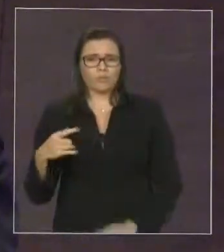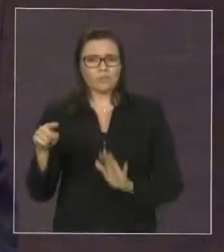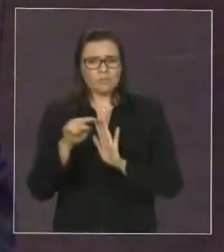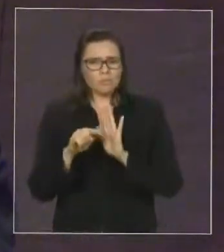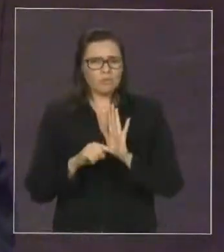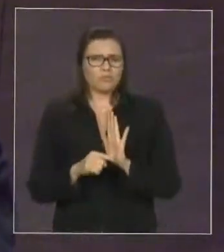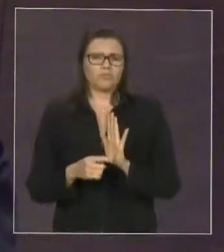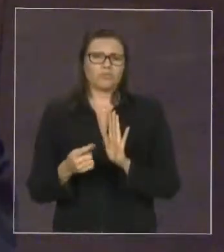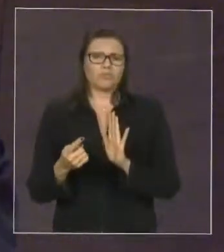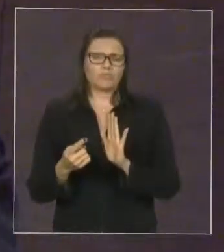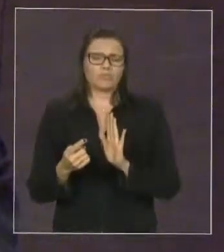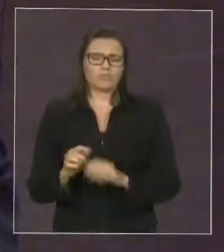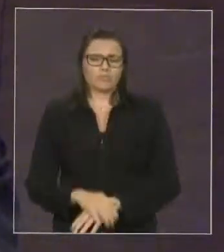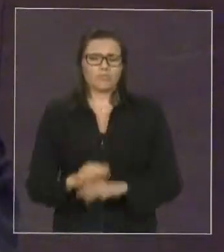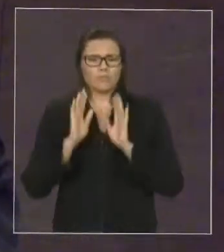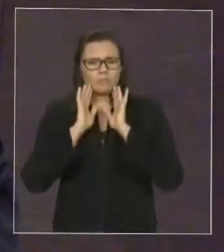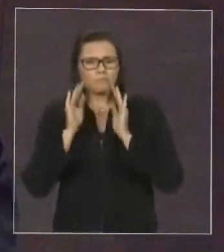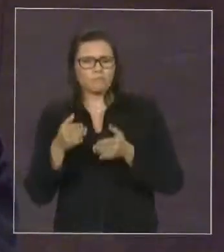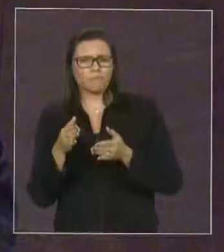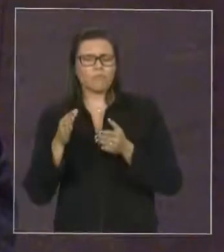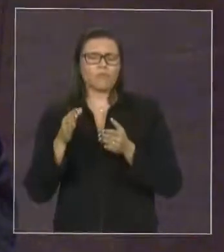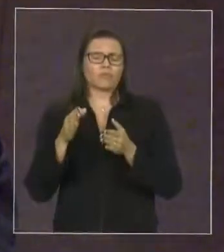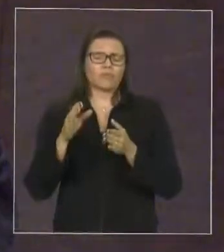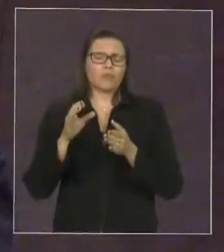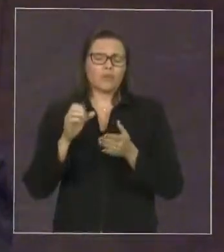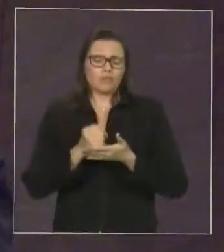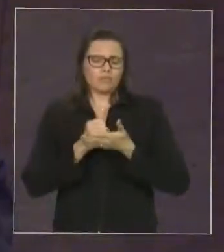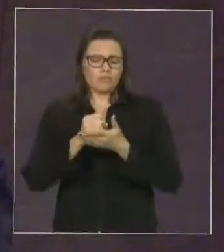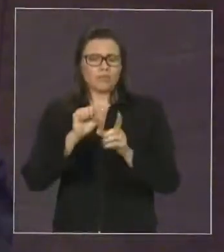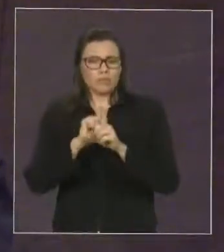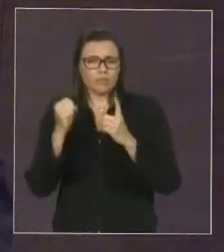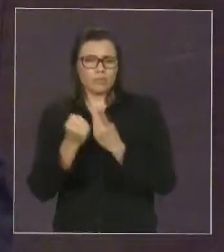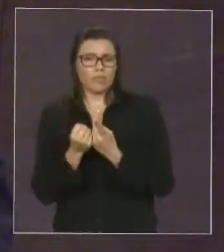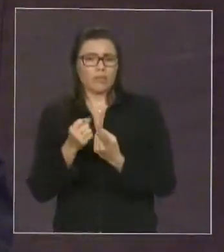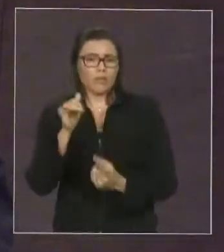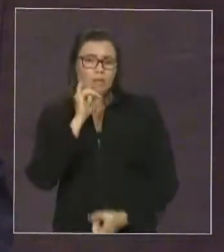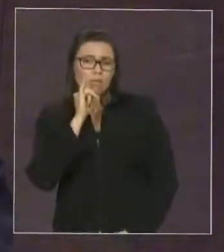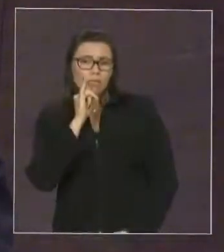alcance social, como o NINA, o espectro do autista,